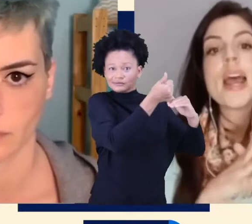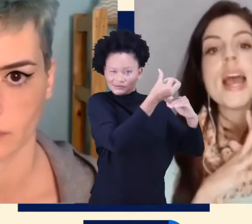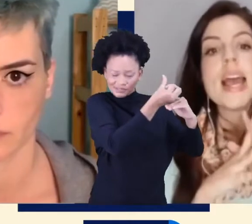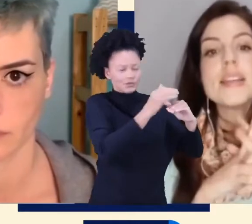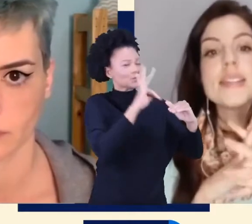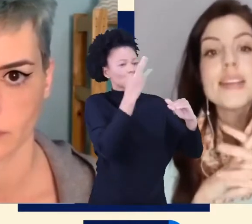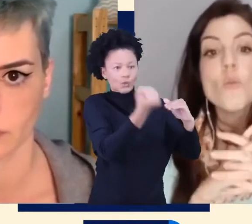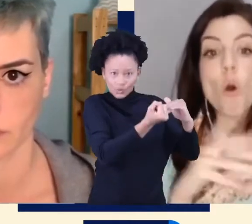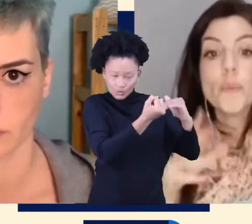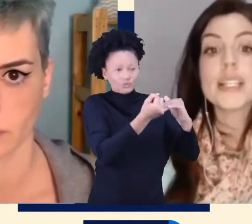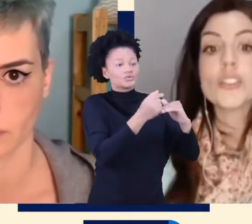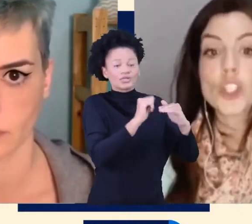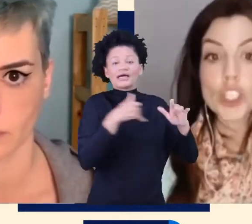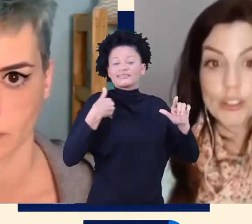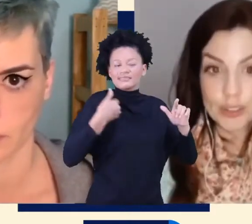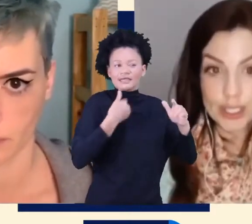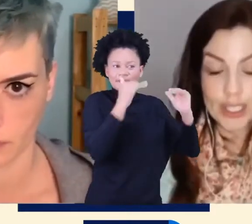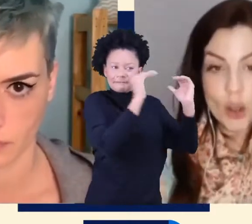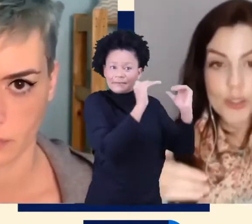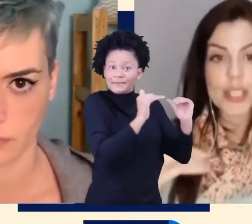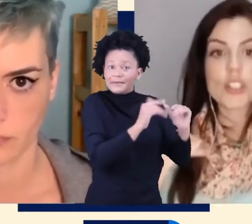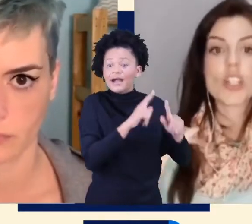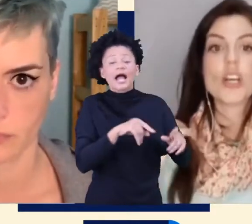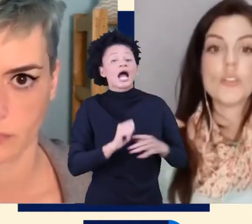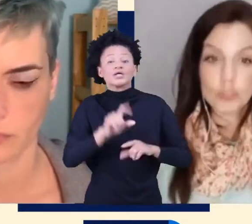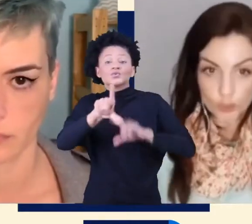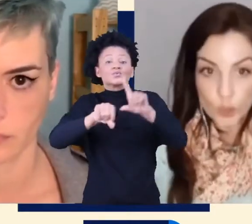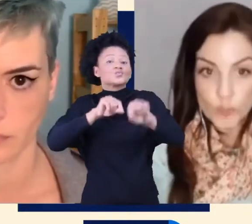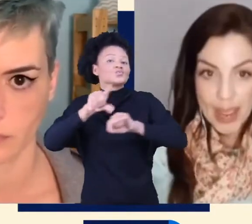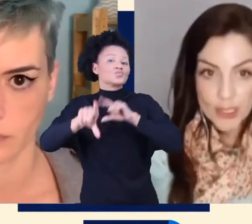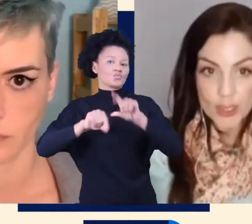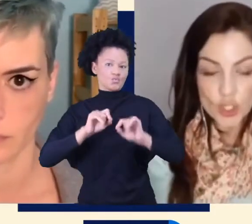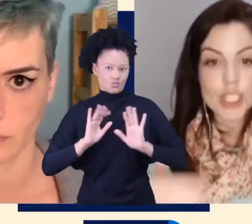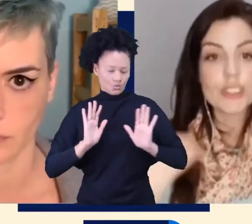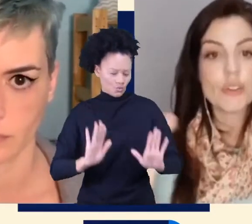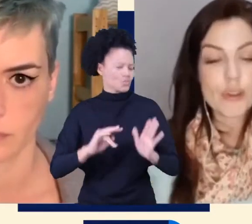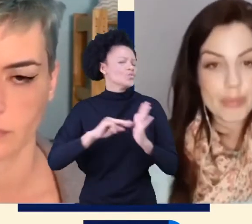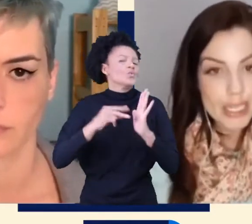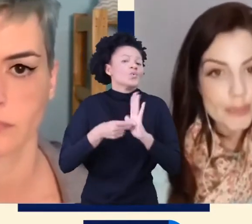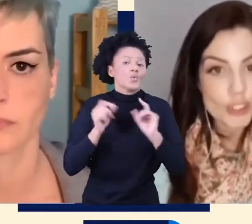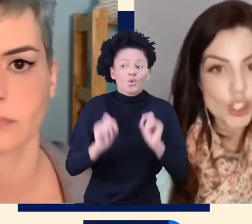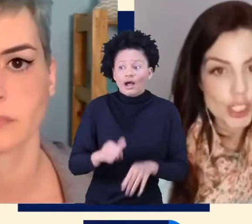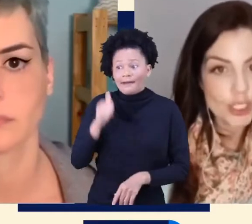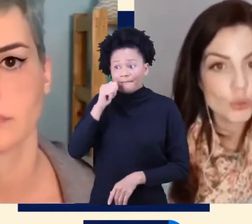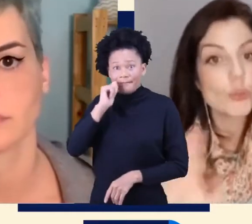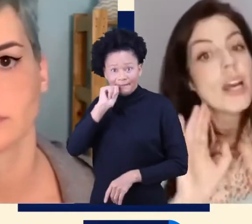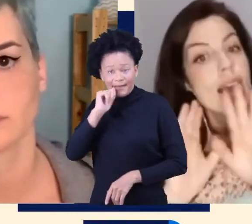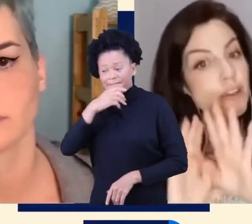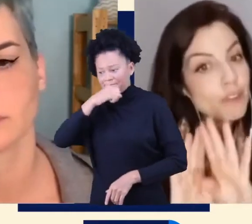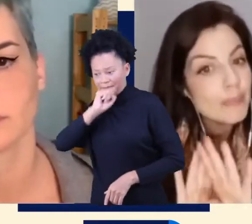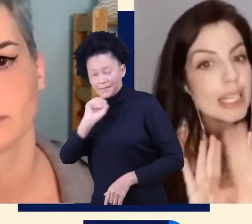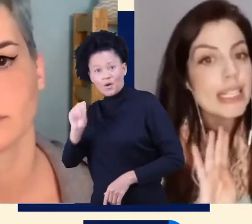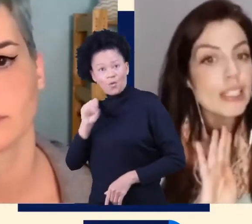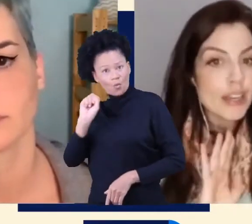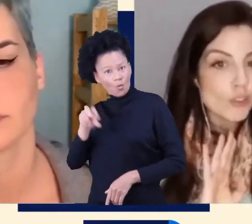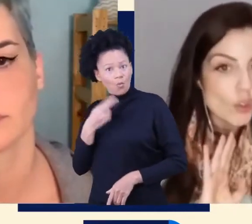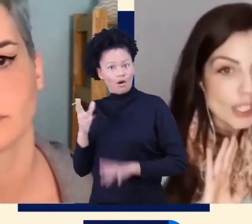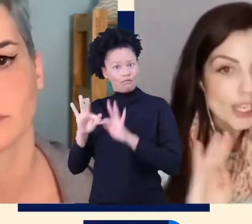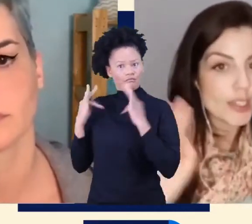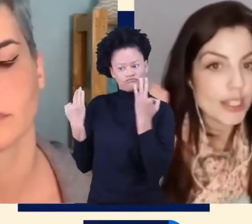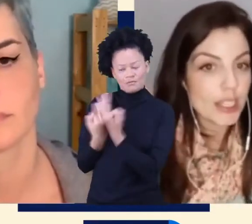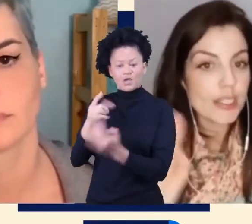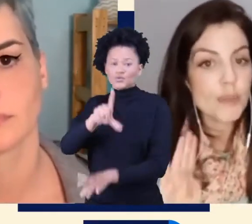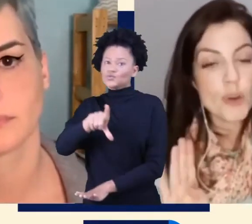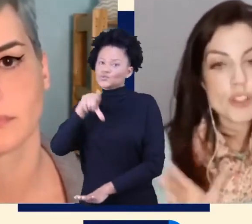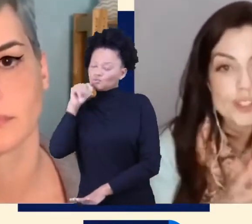classificações são optativas, tá? Ou seja, os pais mediando, a família mediando, é a família que vai